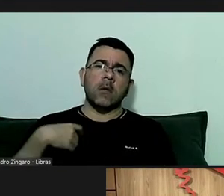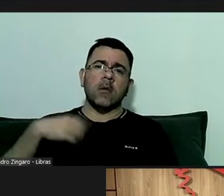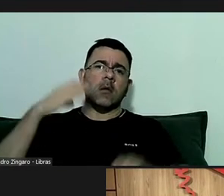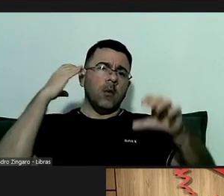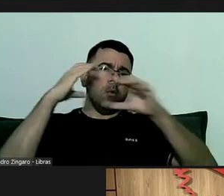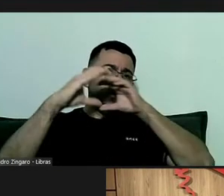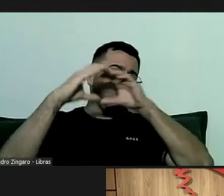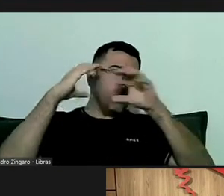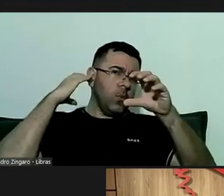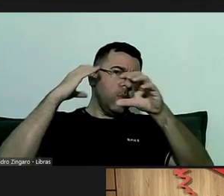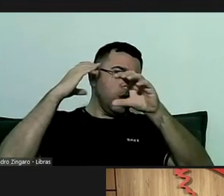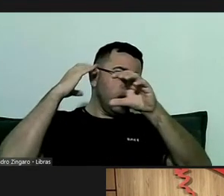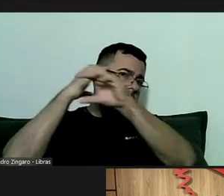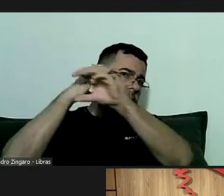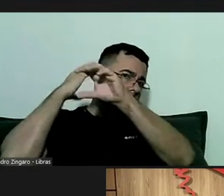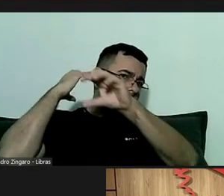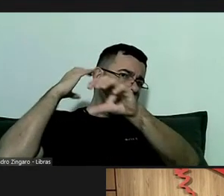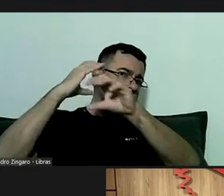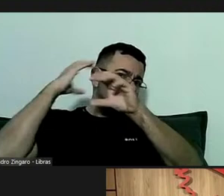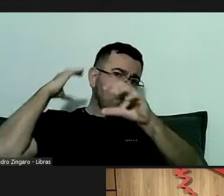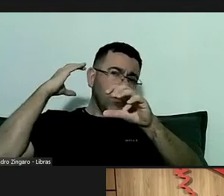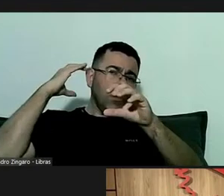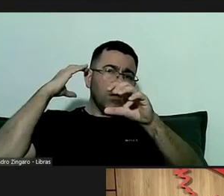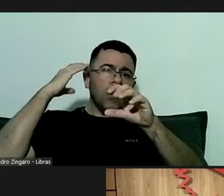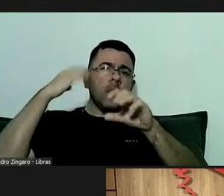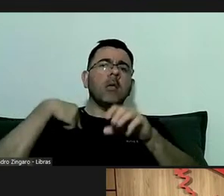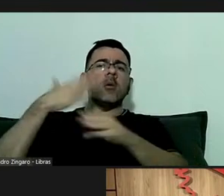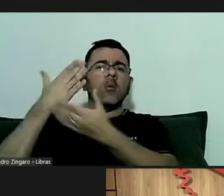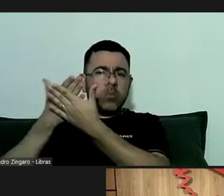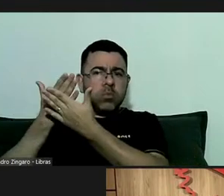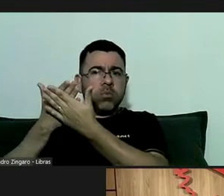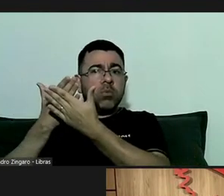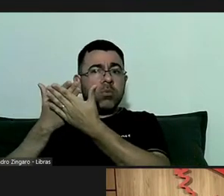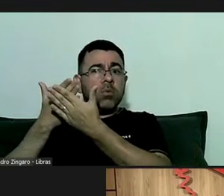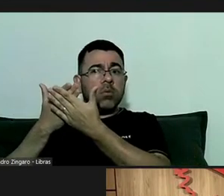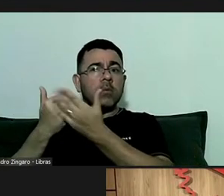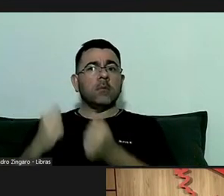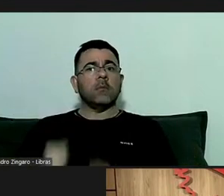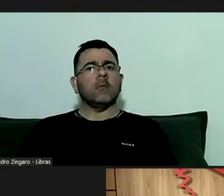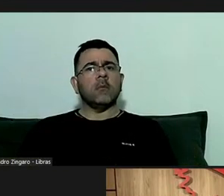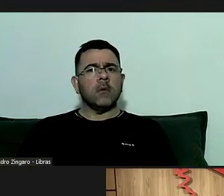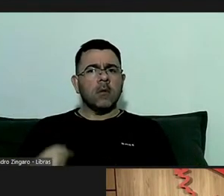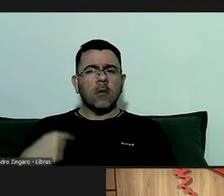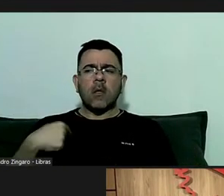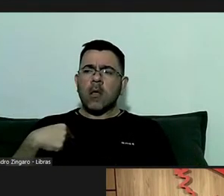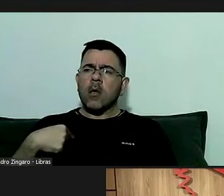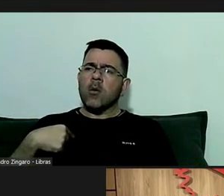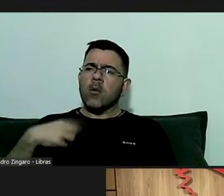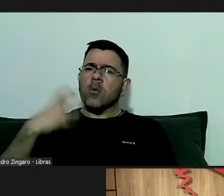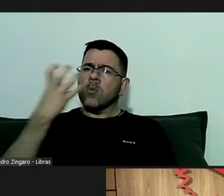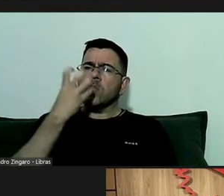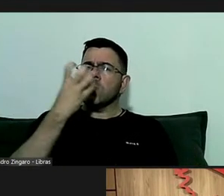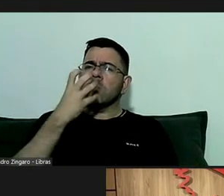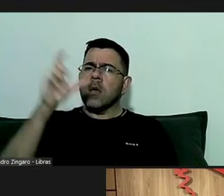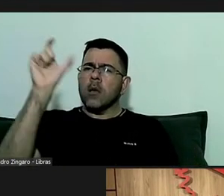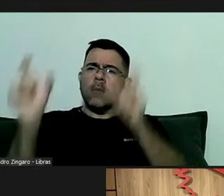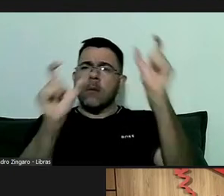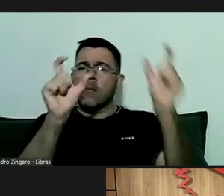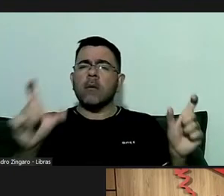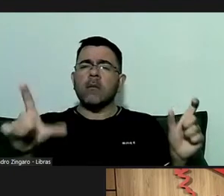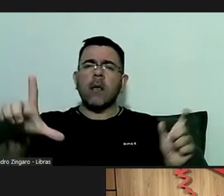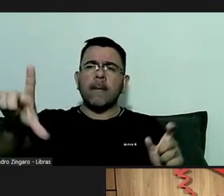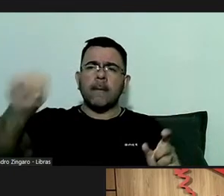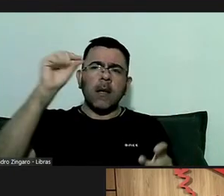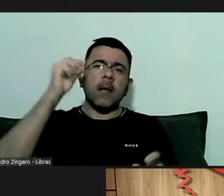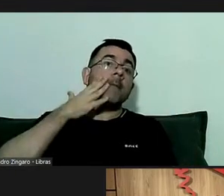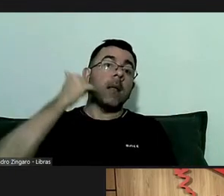civil é dessa área que eu fui que eu estudei para para poder saber e eu quero ter um time aí de de primeira então em nome de Rafa agradecer a toda a